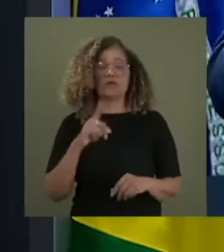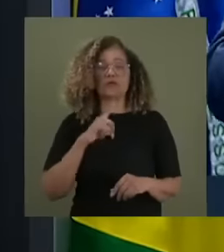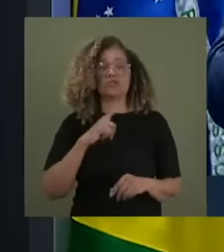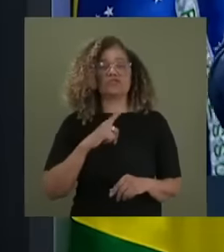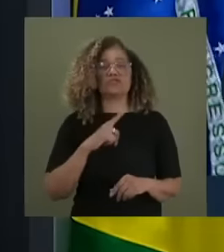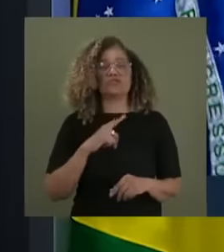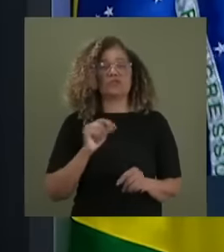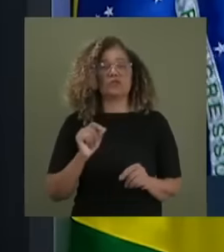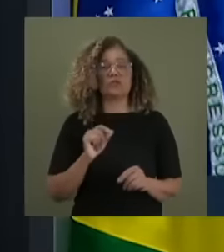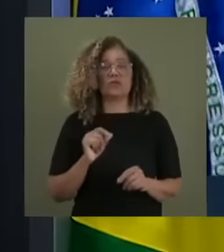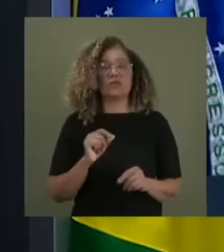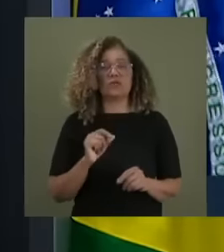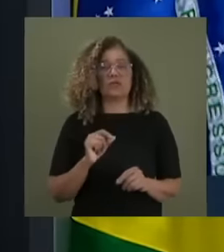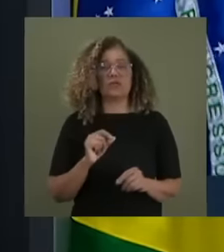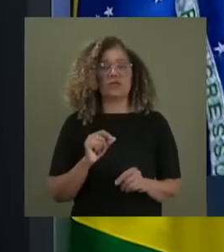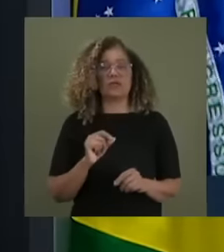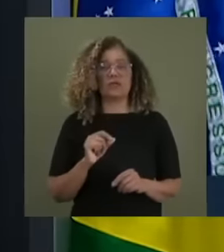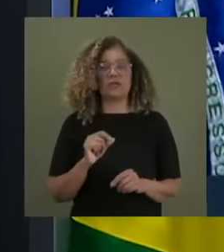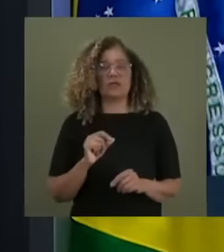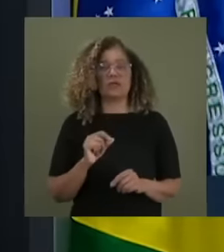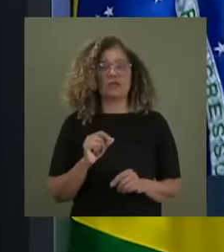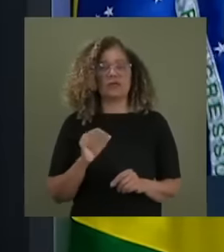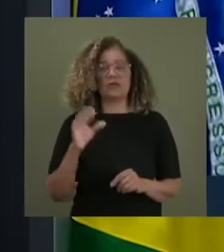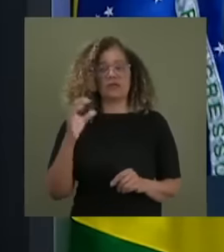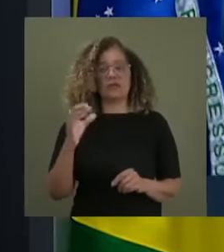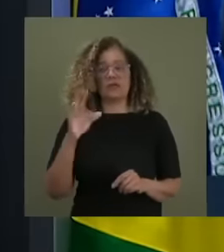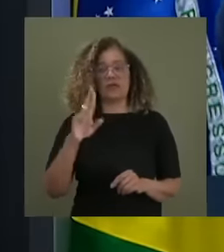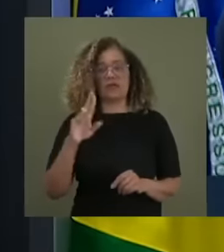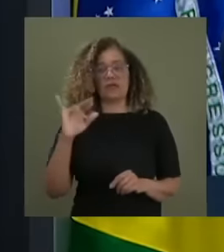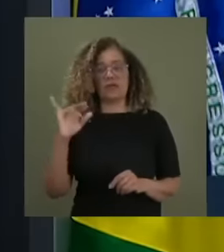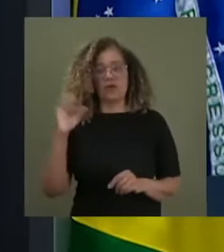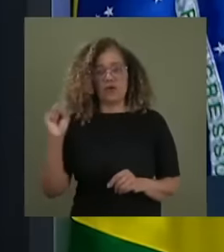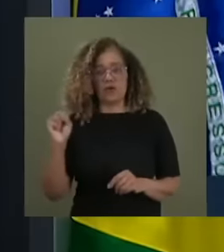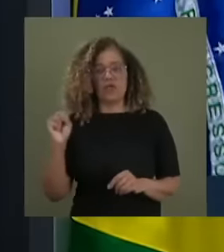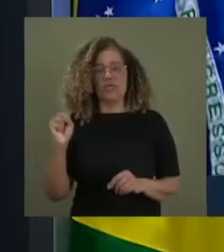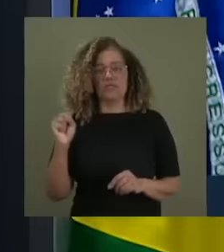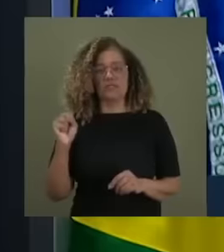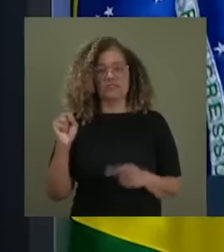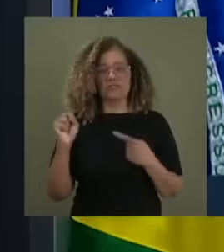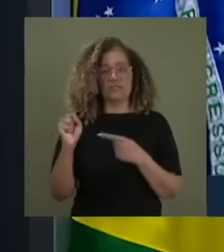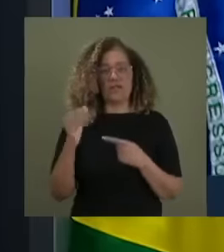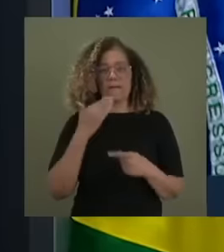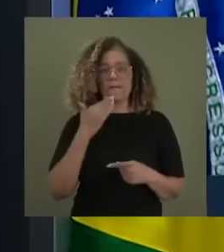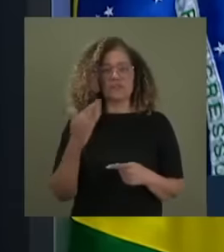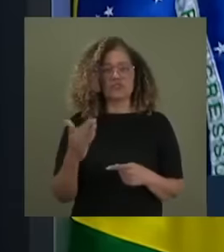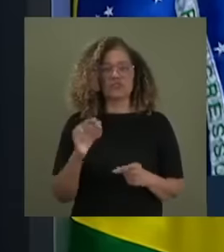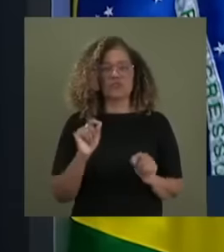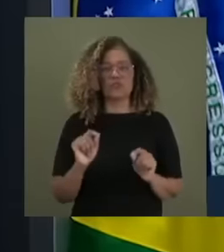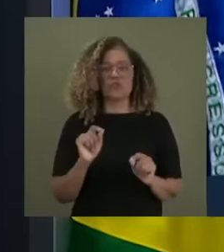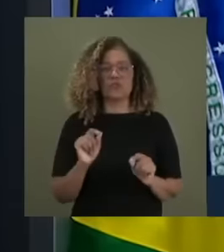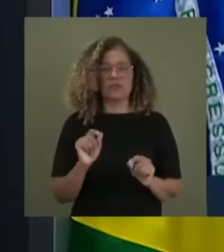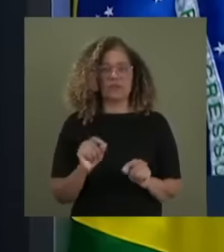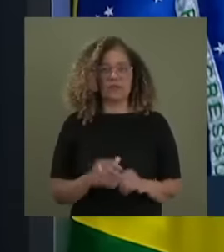Direitos Humanos Deputado Chris Smith para que fôssemos